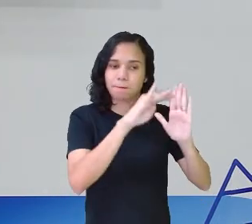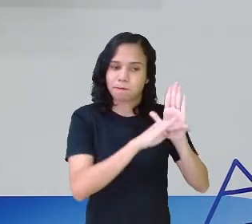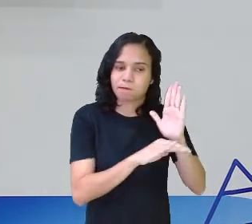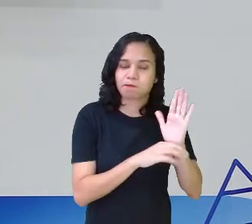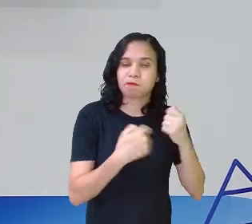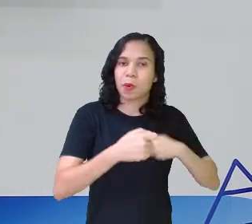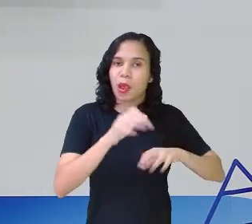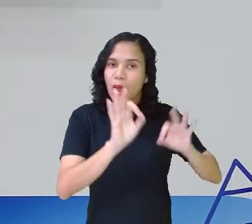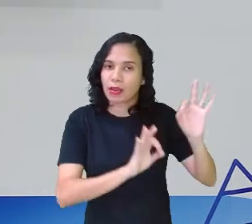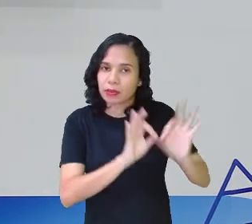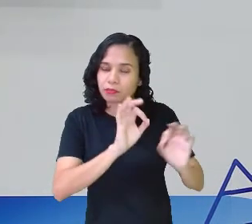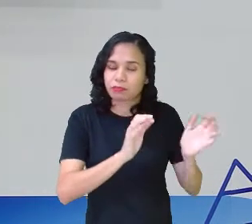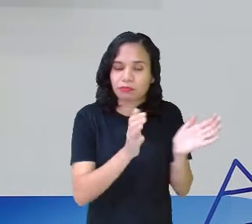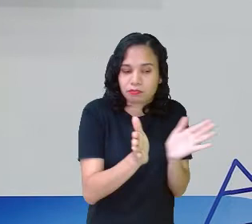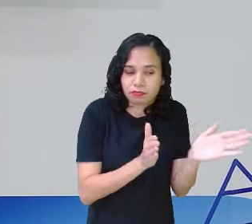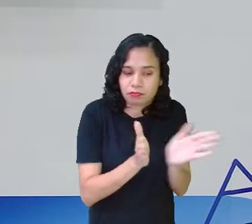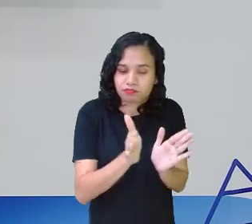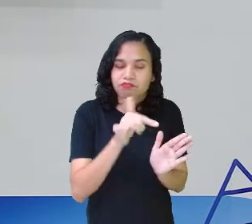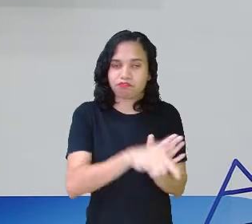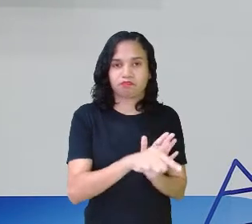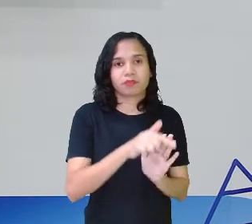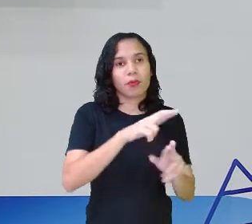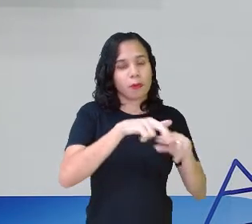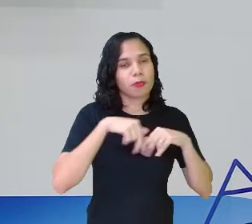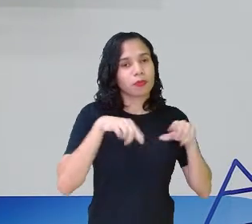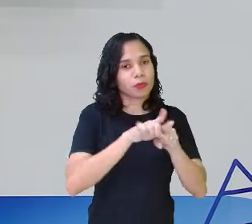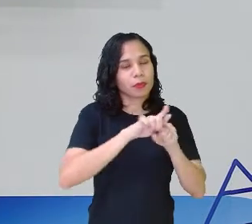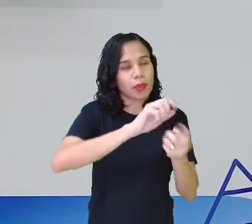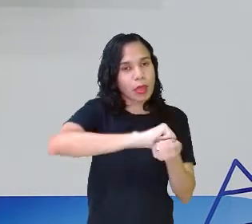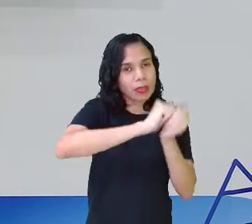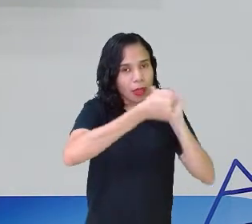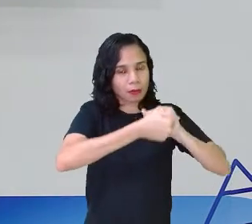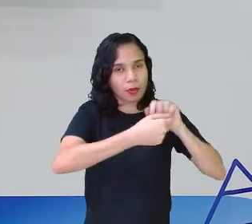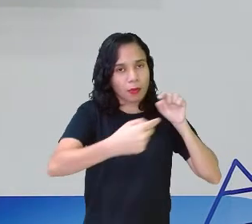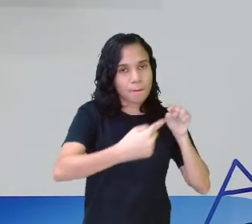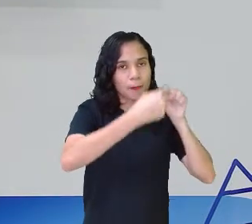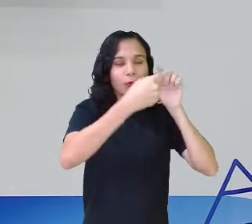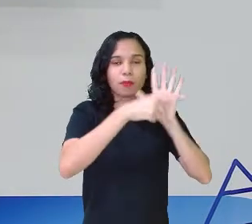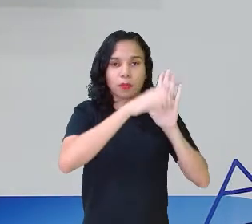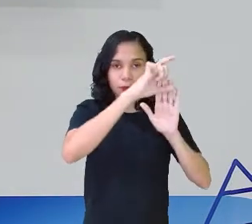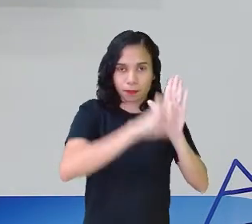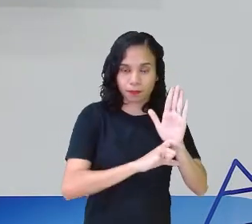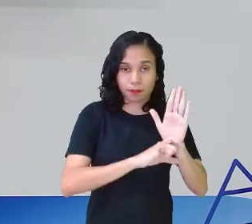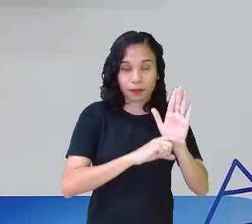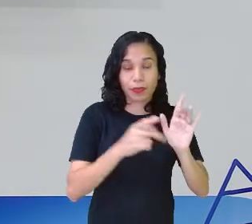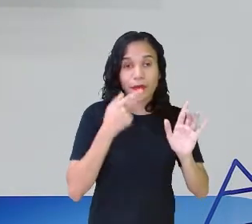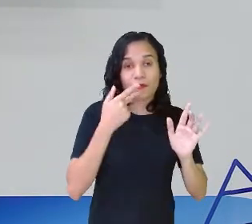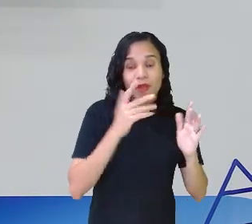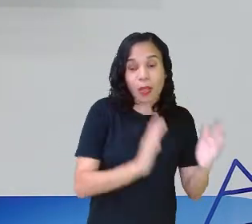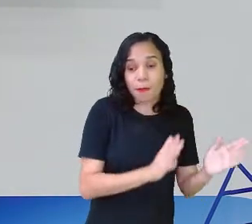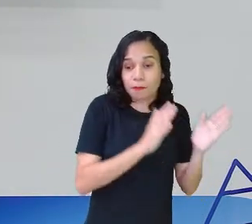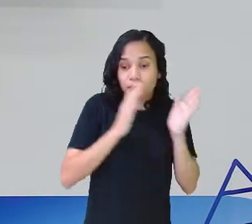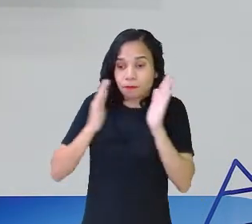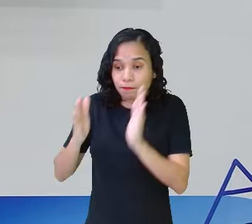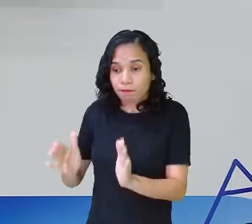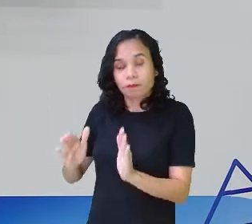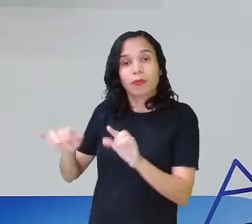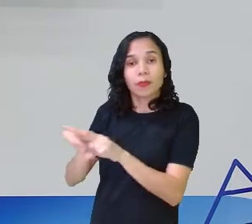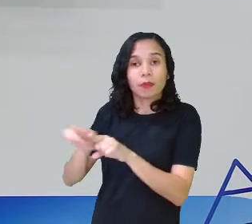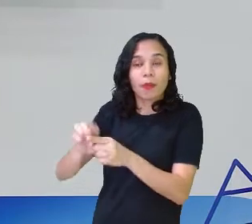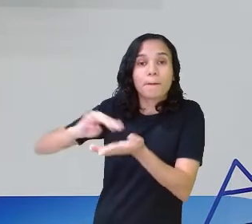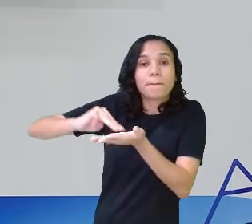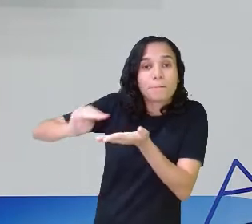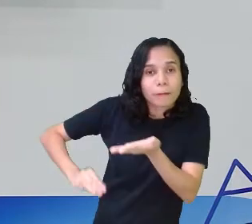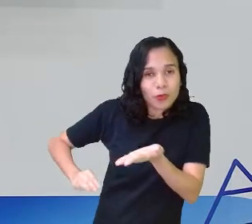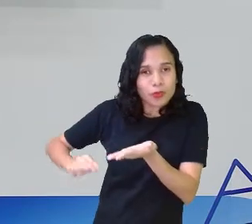de acessibilidade curricular, por conseguinte, de adaptação e adequação curricular. Mas a gente está falando da metodologia também,